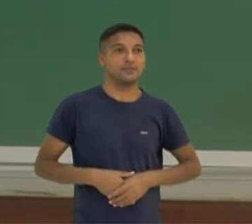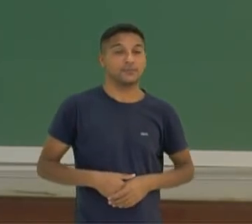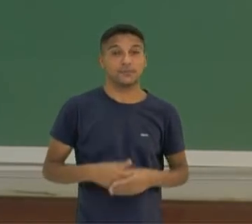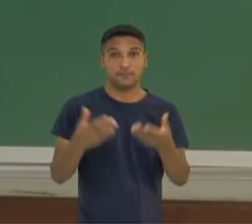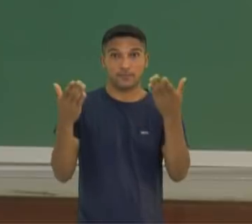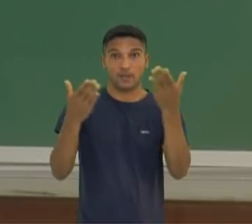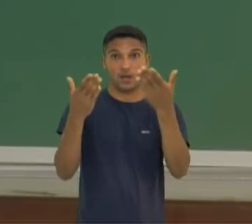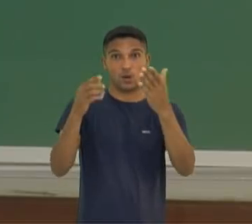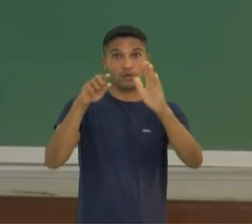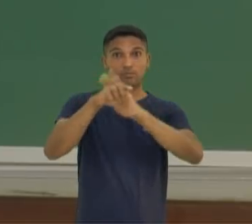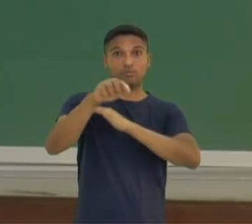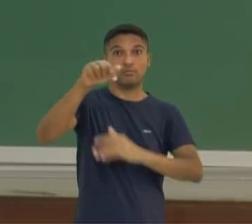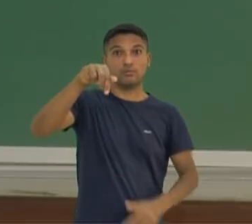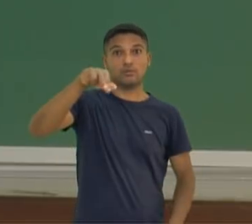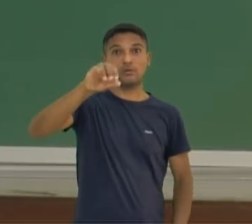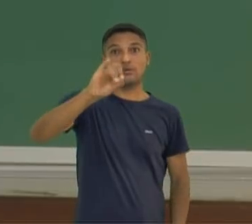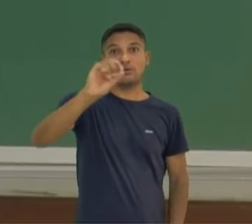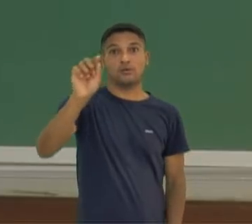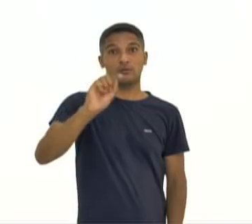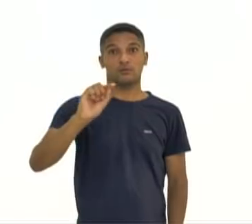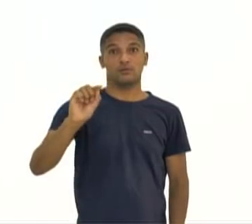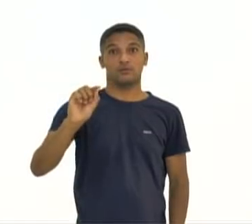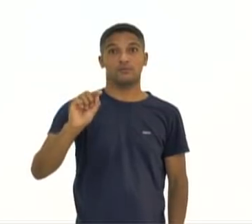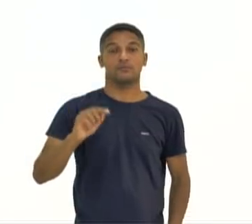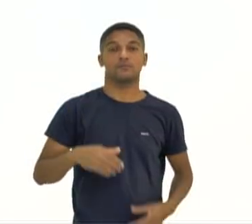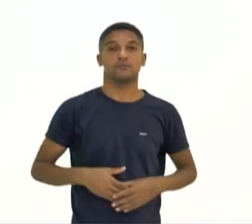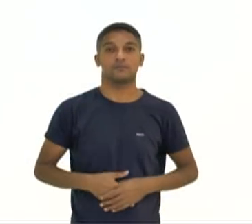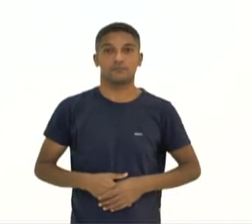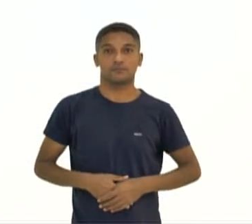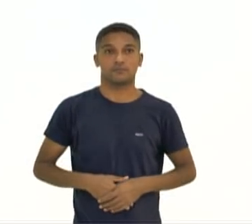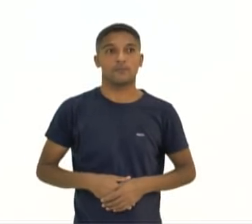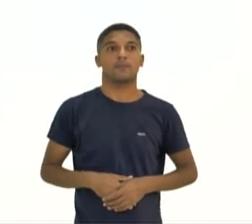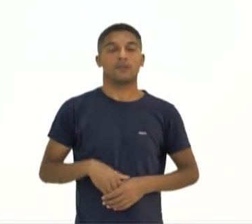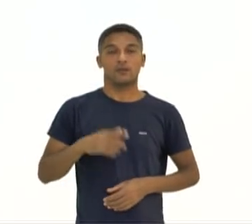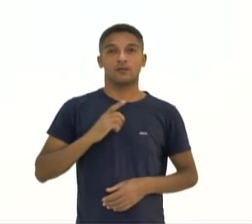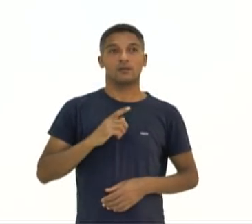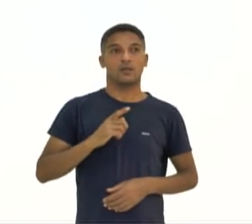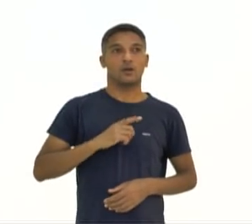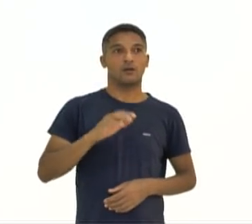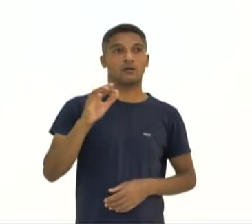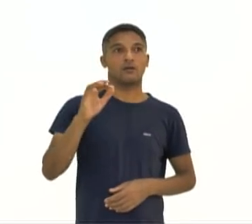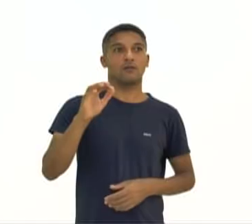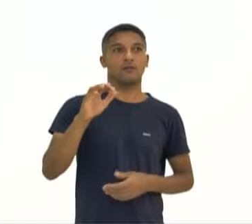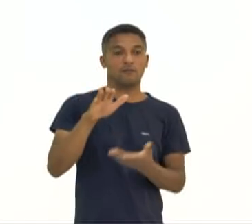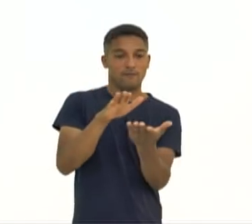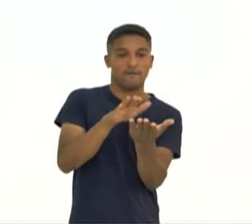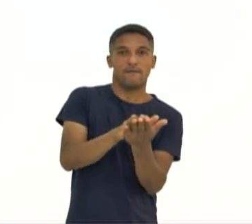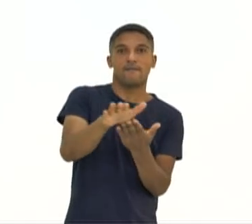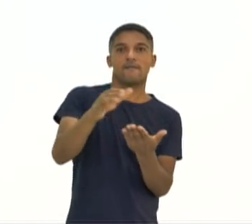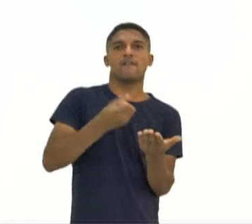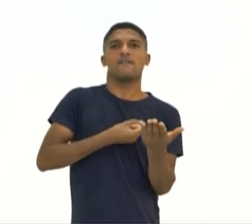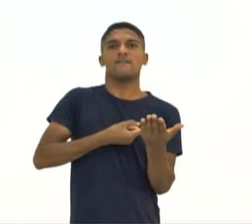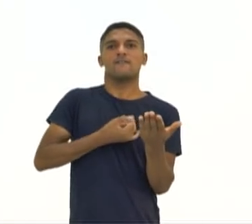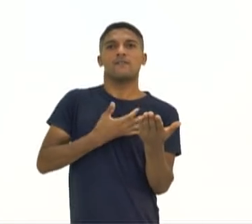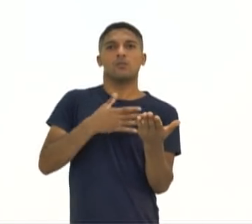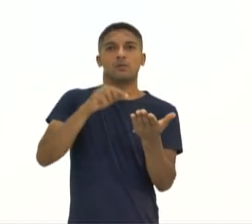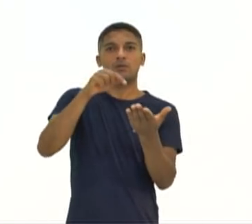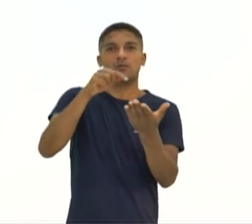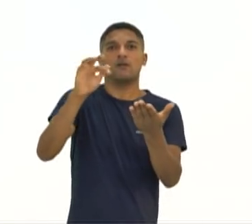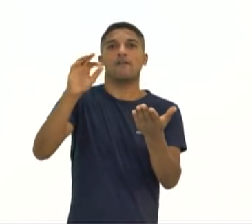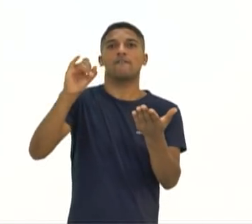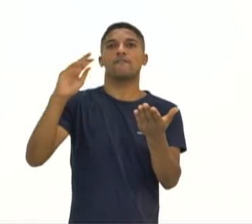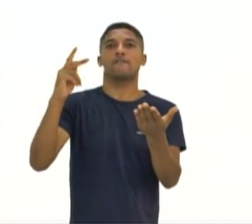vocês resolverem. Vejamos aqui. Em uma das fichas está impresso o número que é a raiz